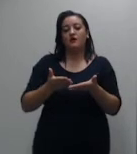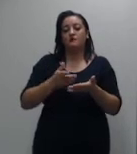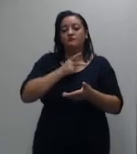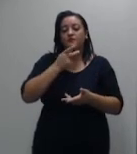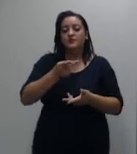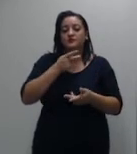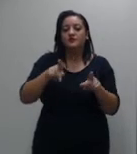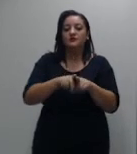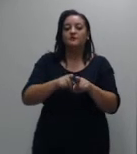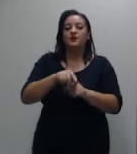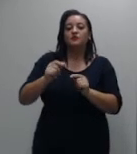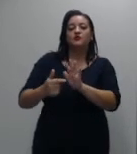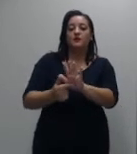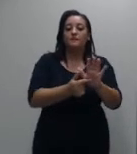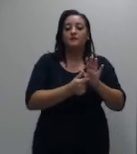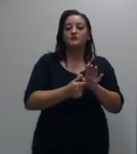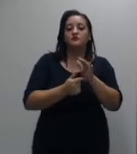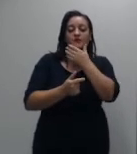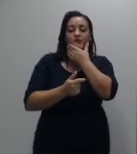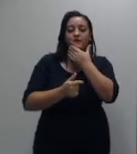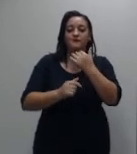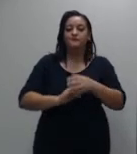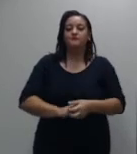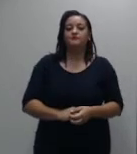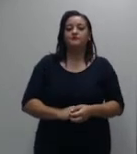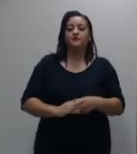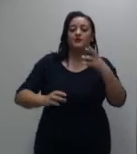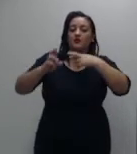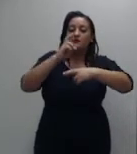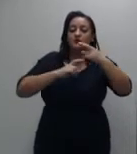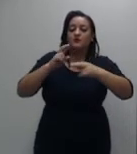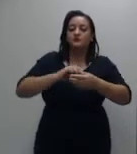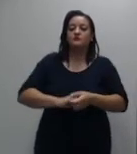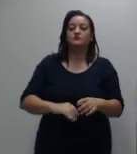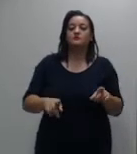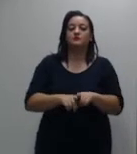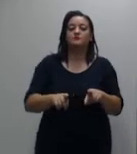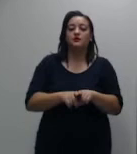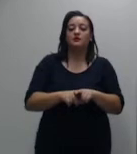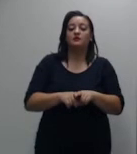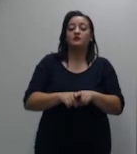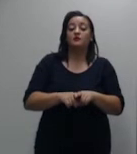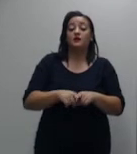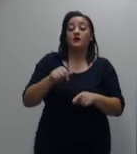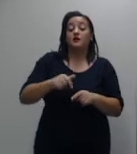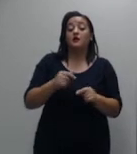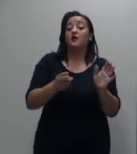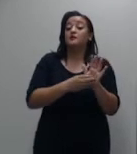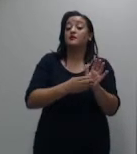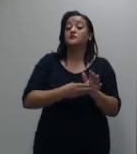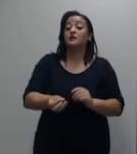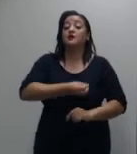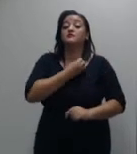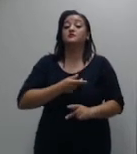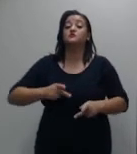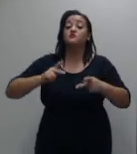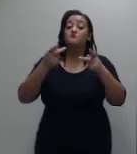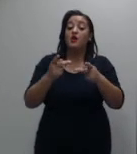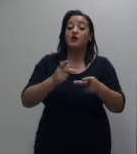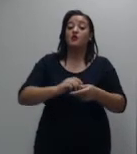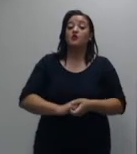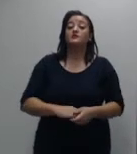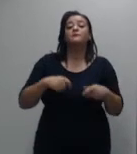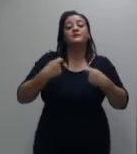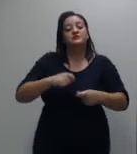por conta do que foi levantado pelo me meter nisso procurador foi trazida o documento que atesta que existem valores de custas